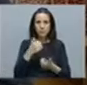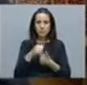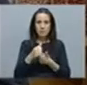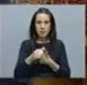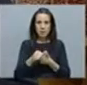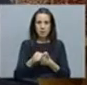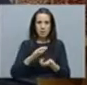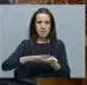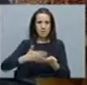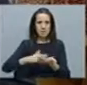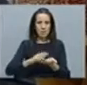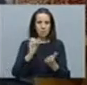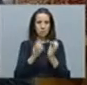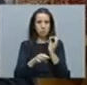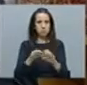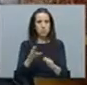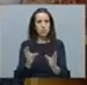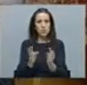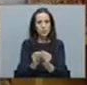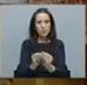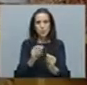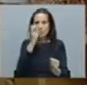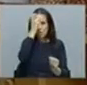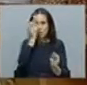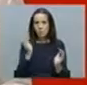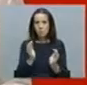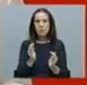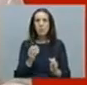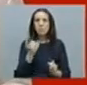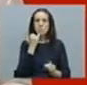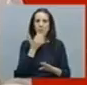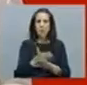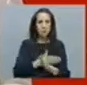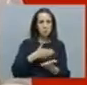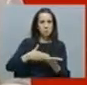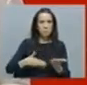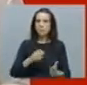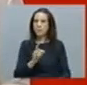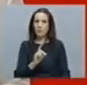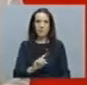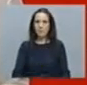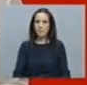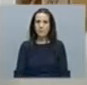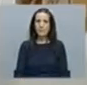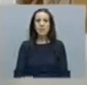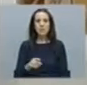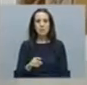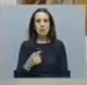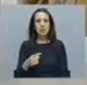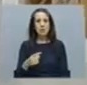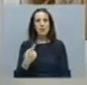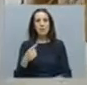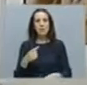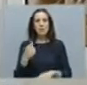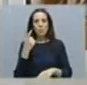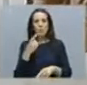vão assar juntamente com o cabrito. E dá-lhes uma entaladela antes ou não? Não, não vou dar. Ok. Vou dar. Como este cabrito estamos a assar uma perna, o tempo